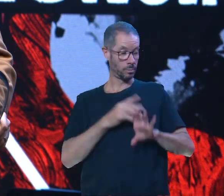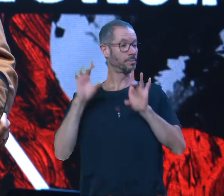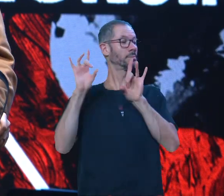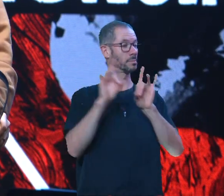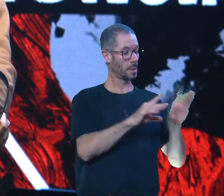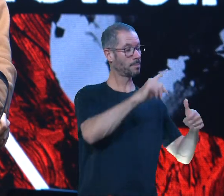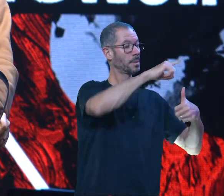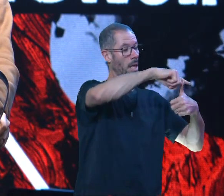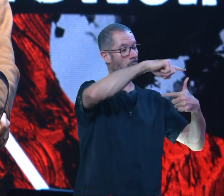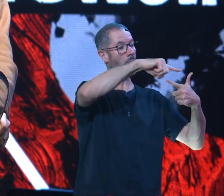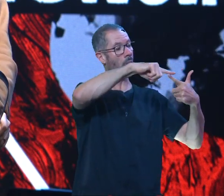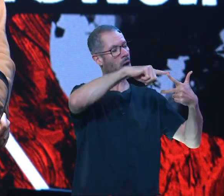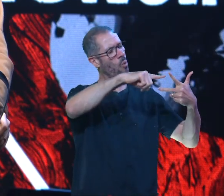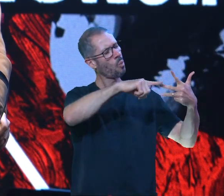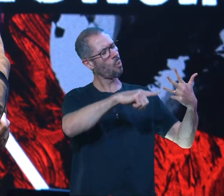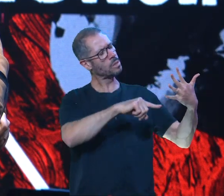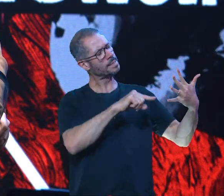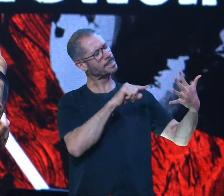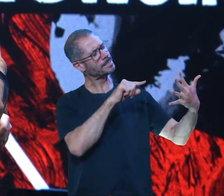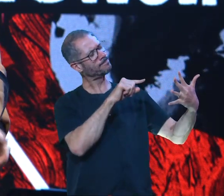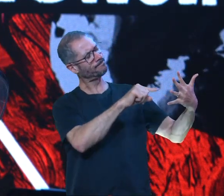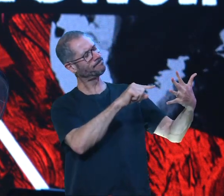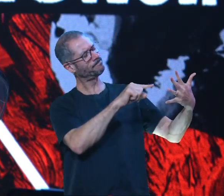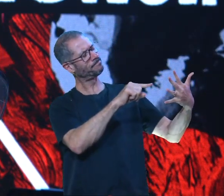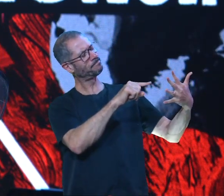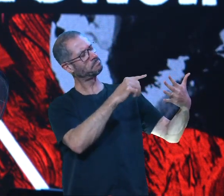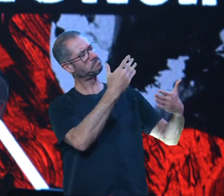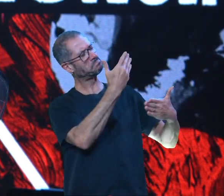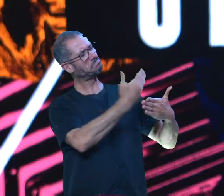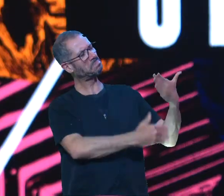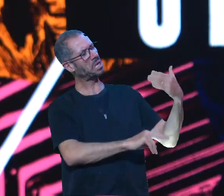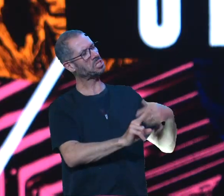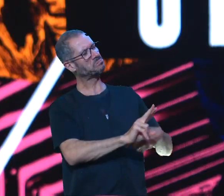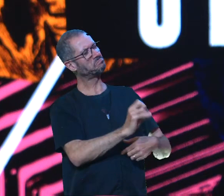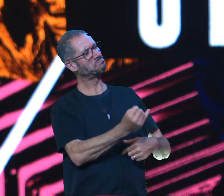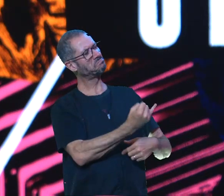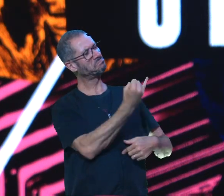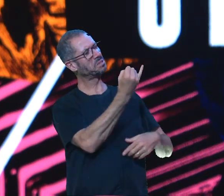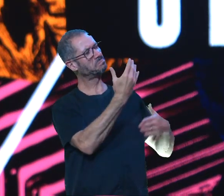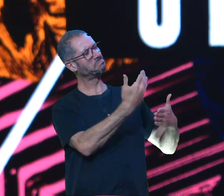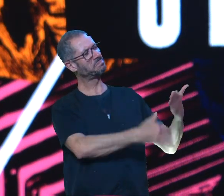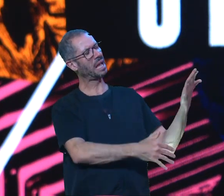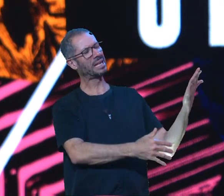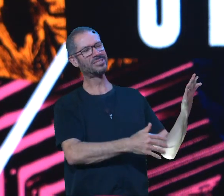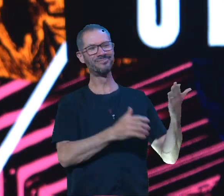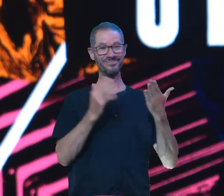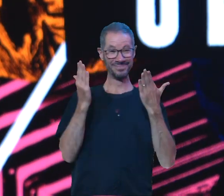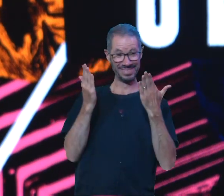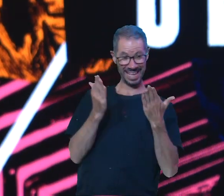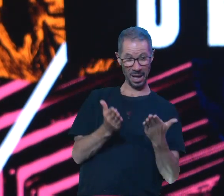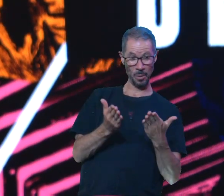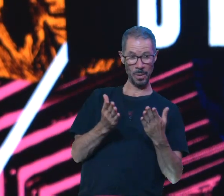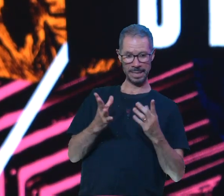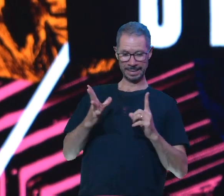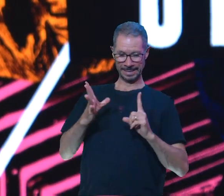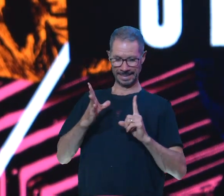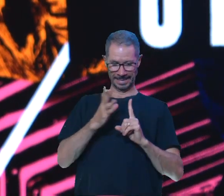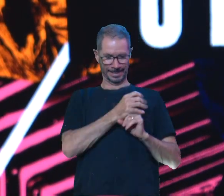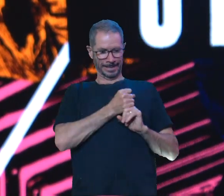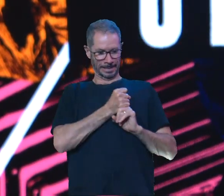a algo, aquelas coisas perdem o valor. Agora, quando retemos alguma